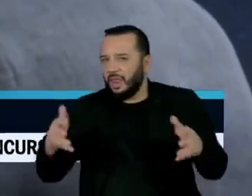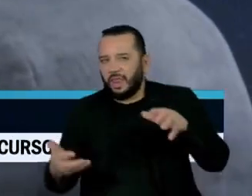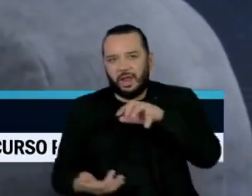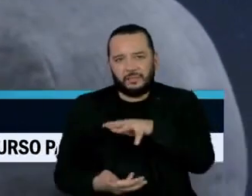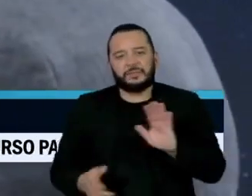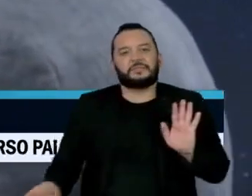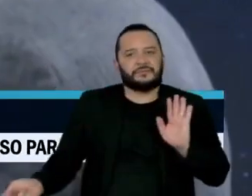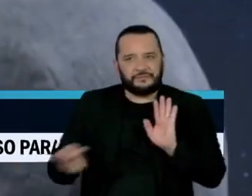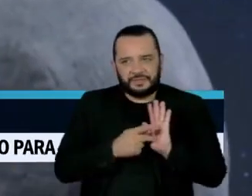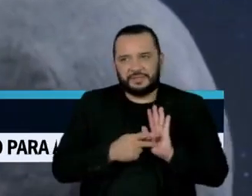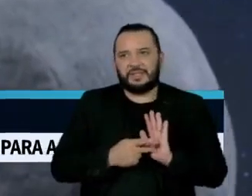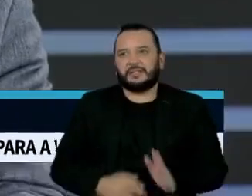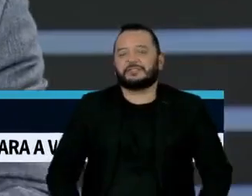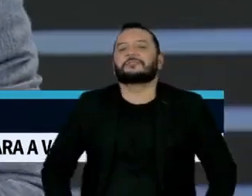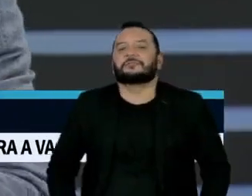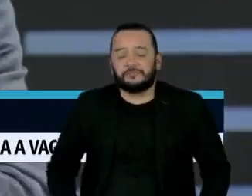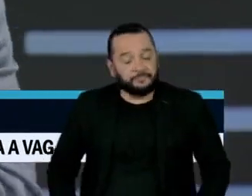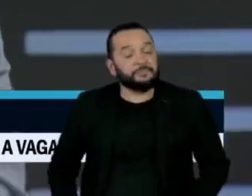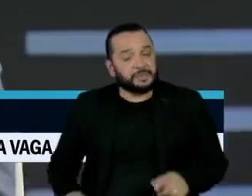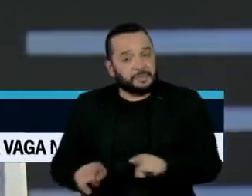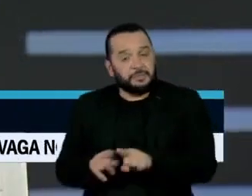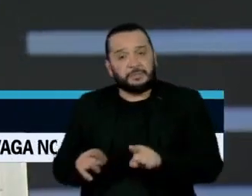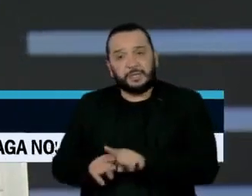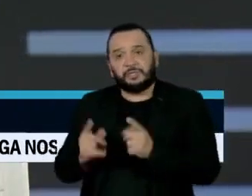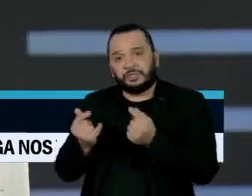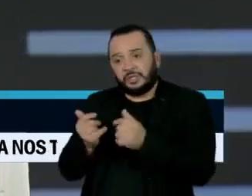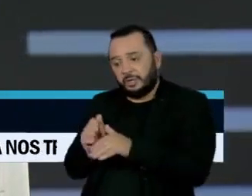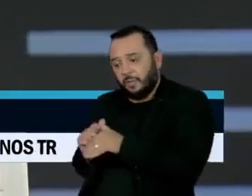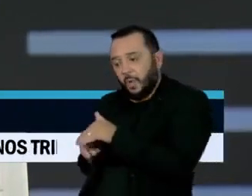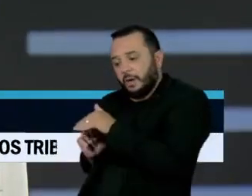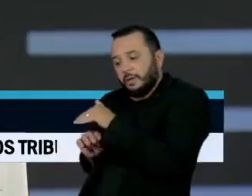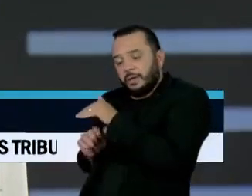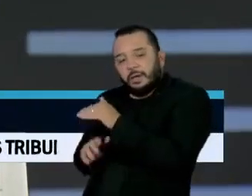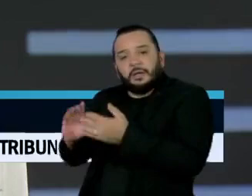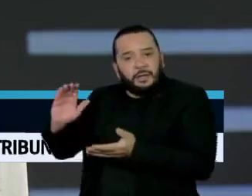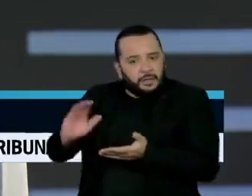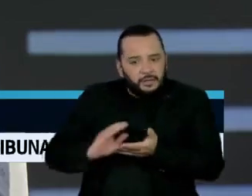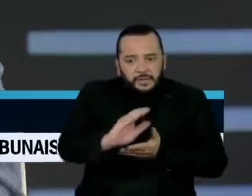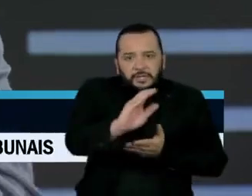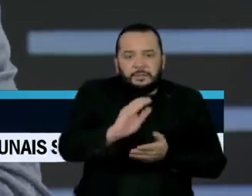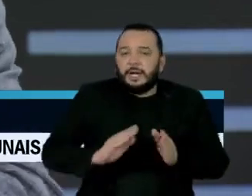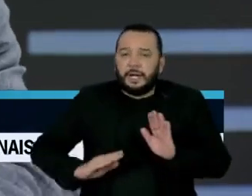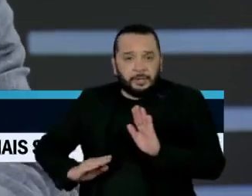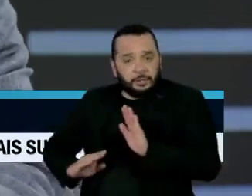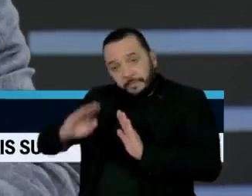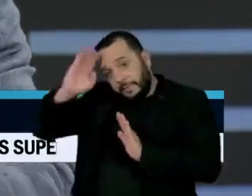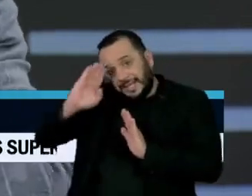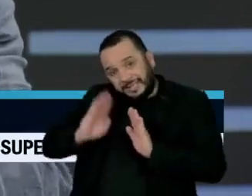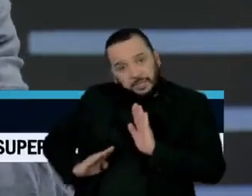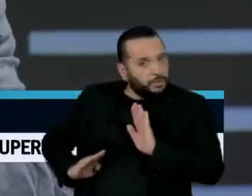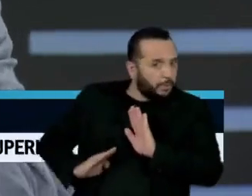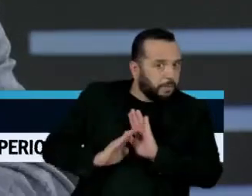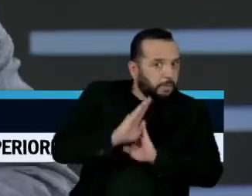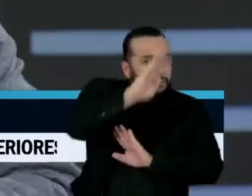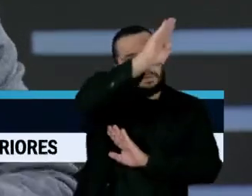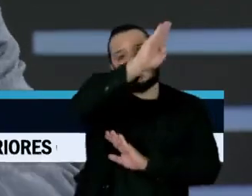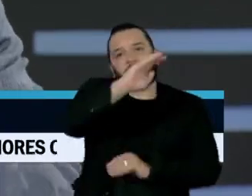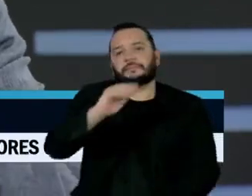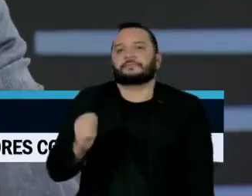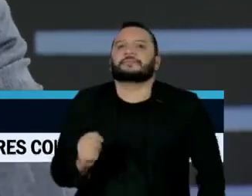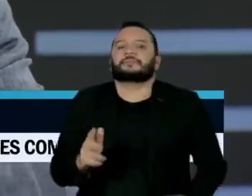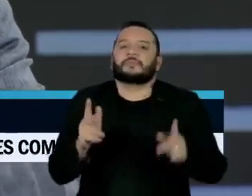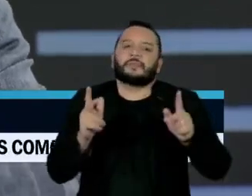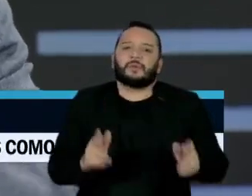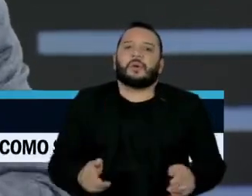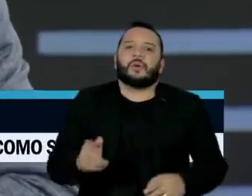profunda, poupar recursos para fazer investimentos e para crescer. Então, como o professor